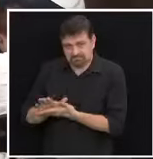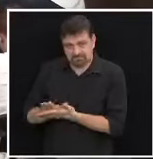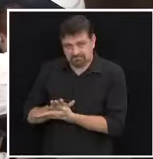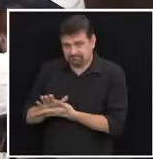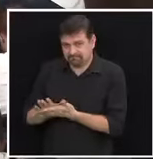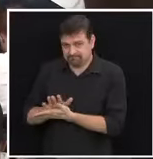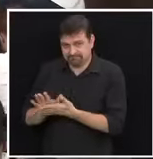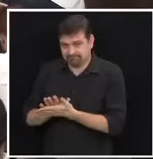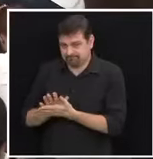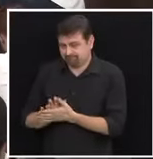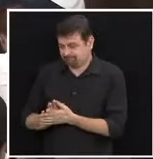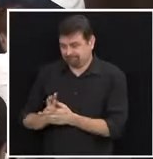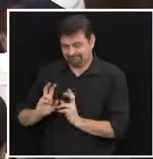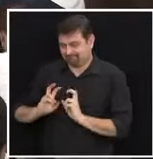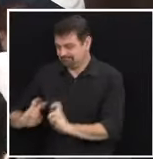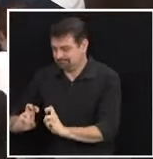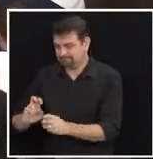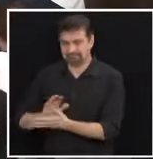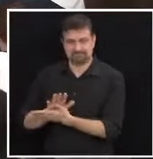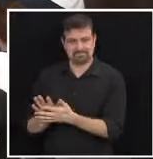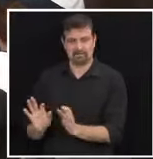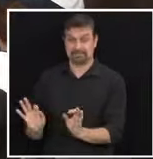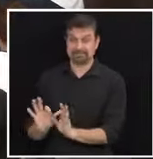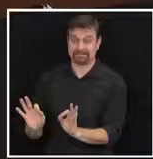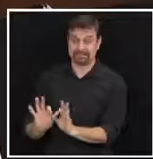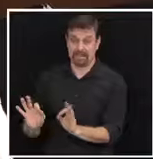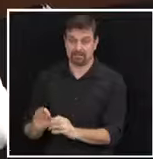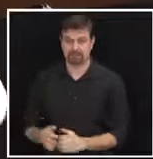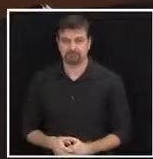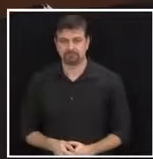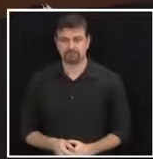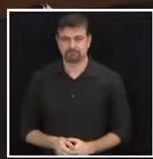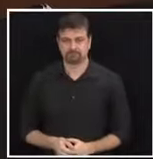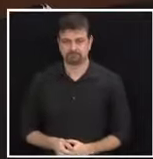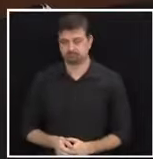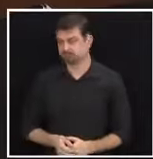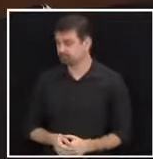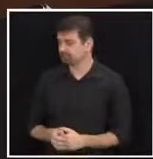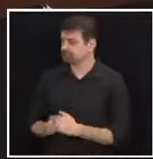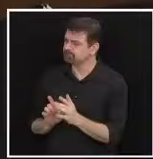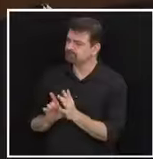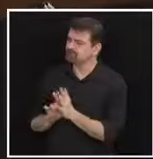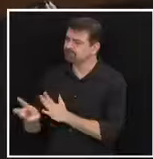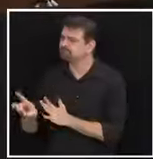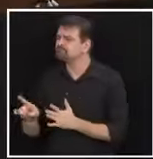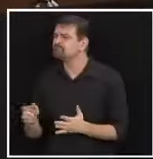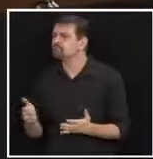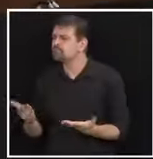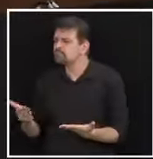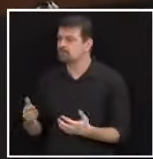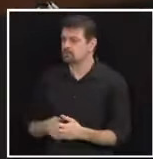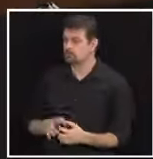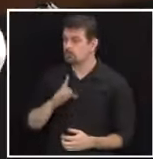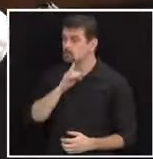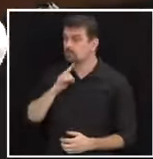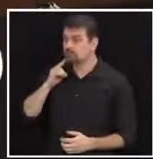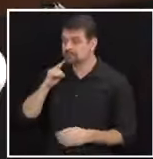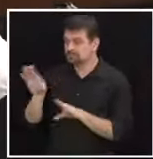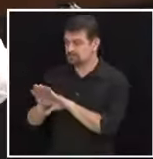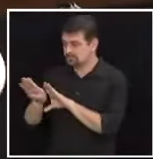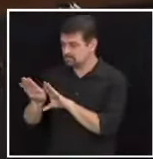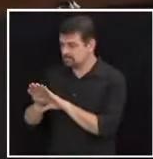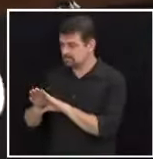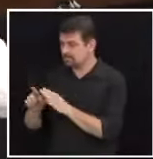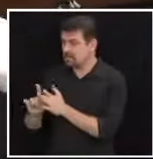não transparece. Né? E para o Sr. Donizete também, antes da